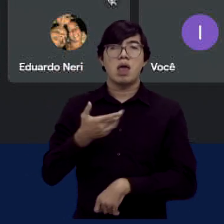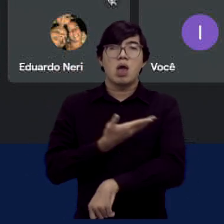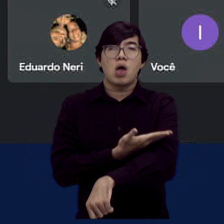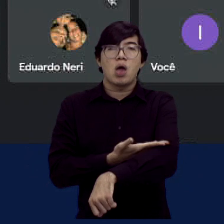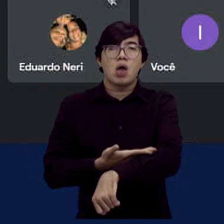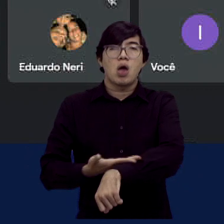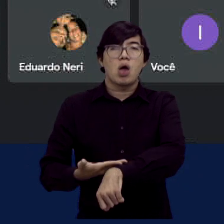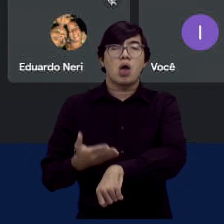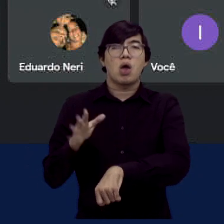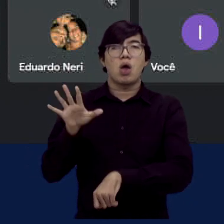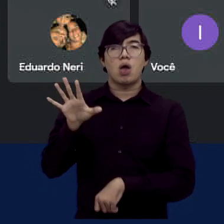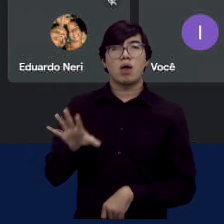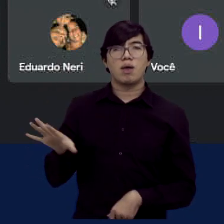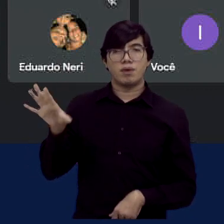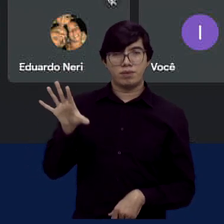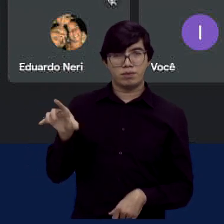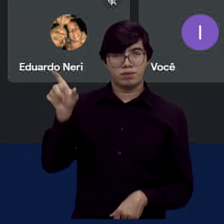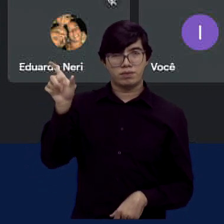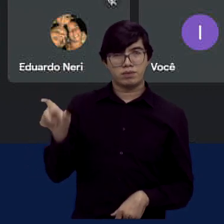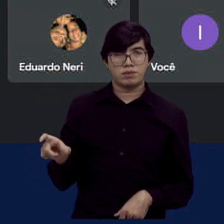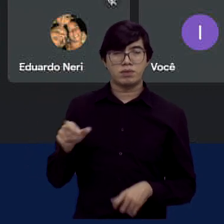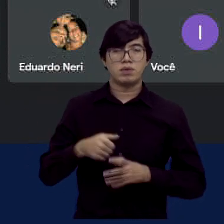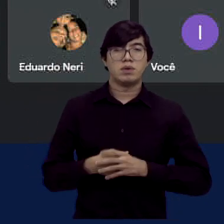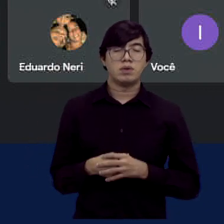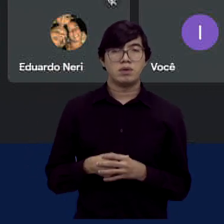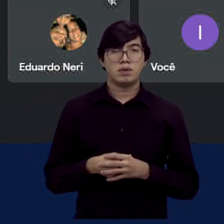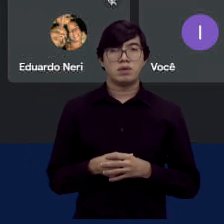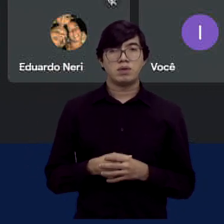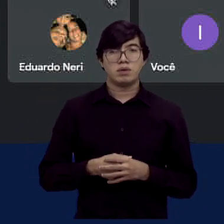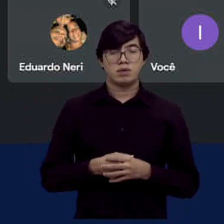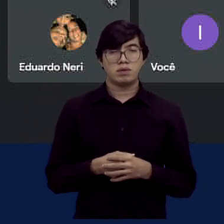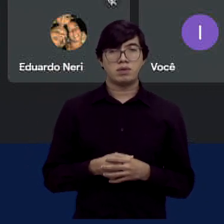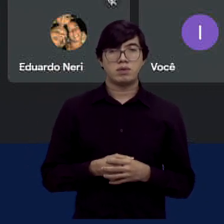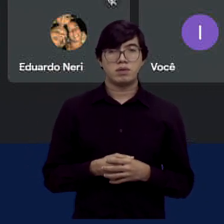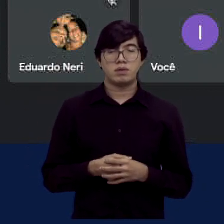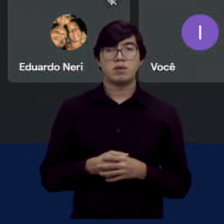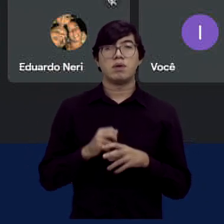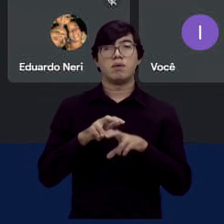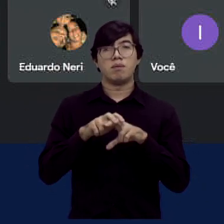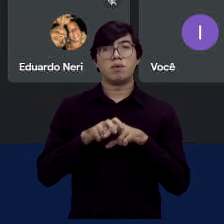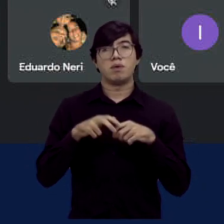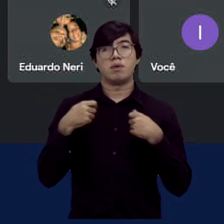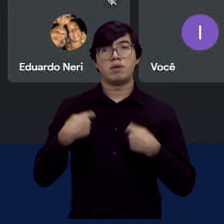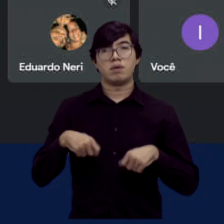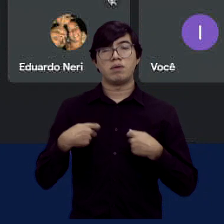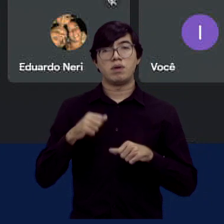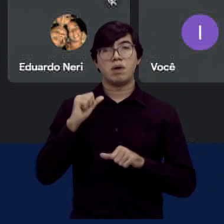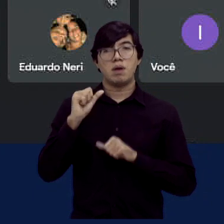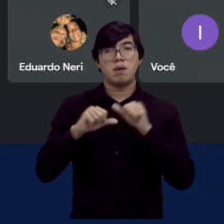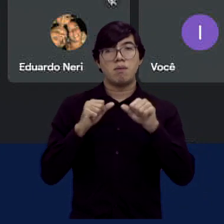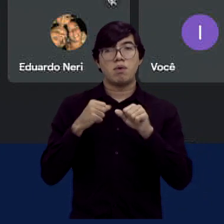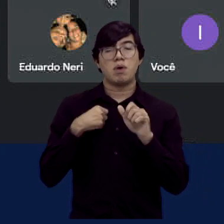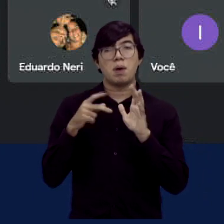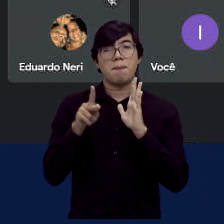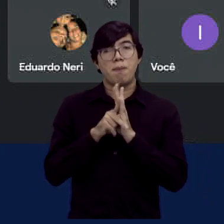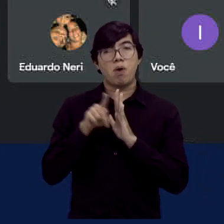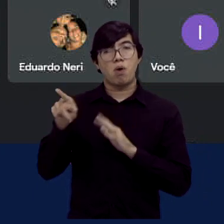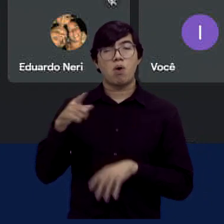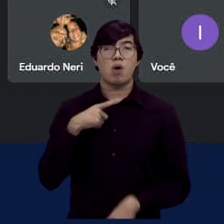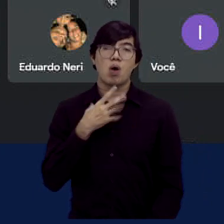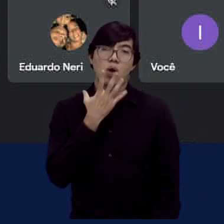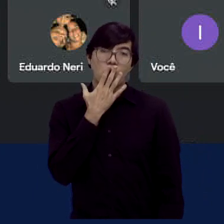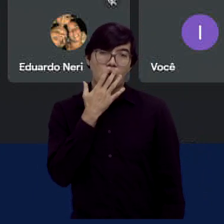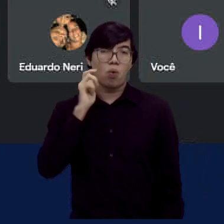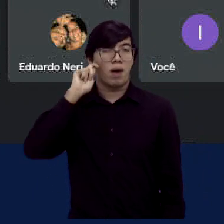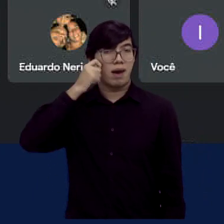acabou teve uma reação e ele teve que refazer o mesmo comercial, só que com o Machado de Assis negro. O que é o